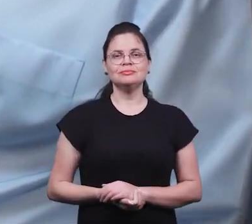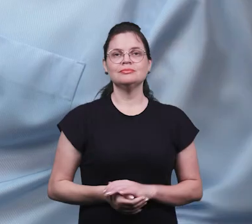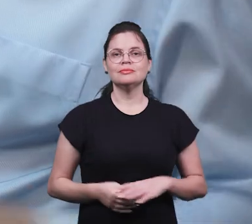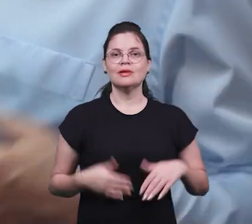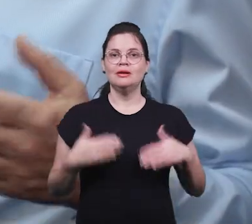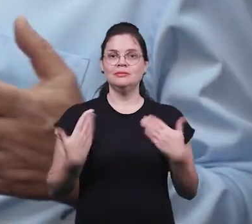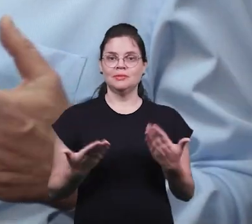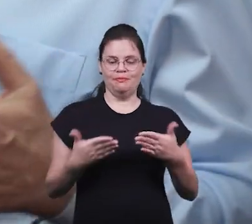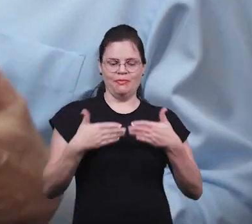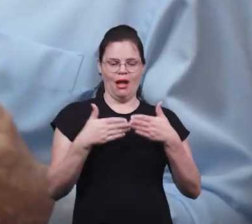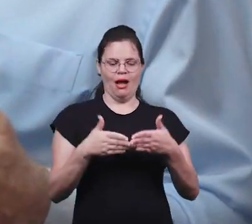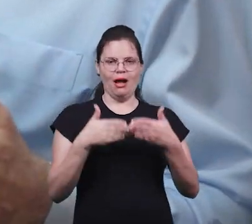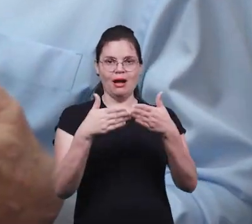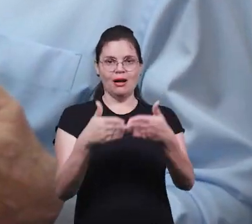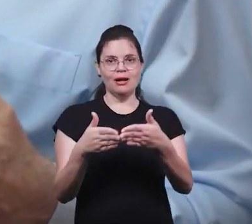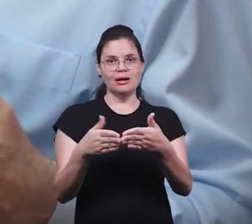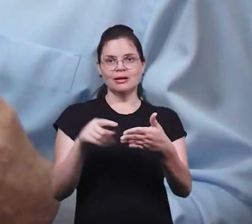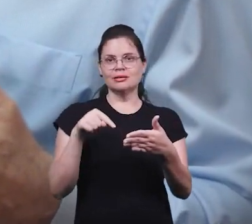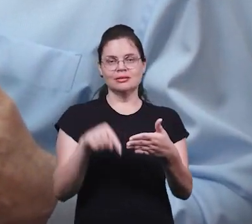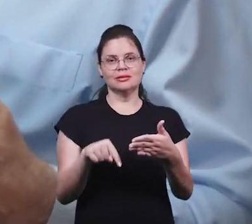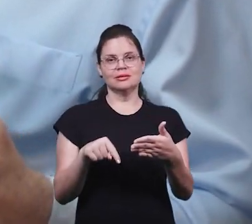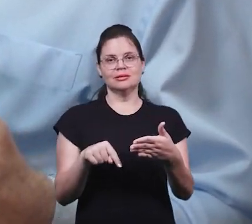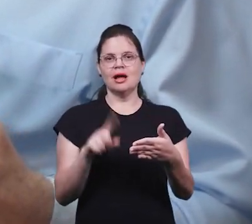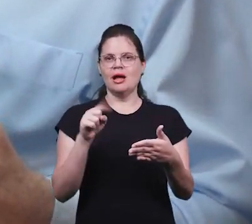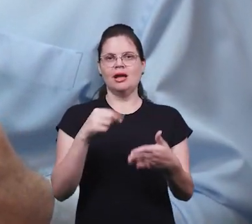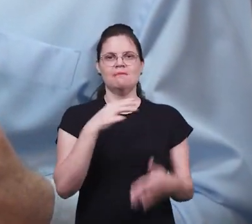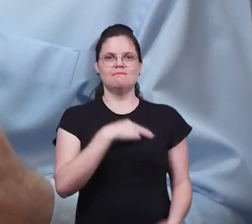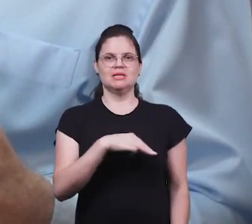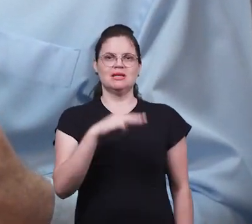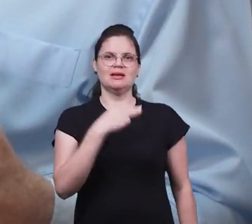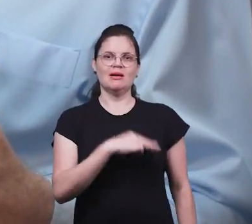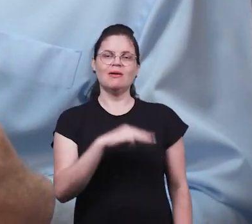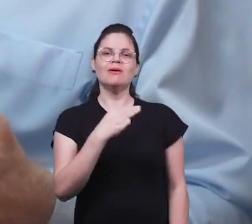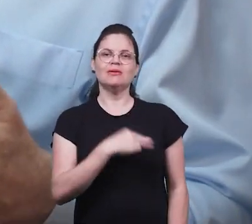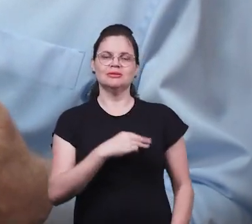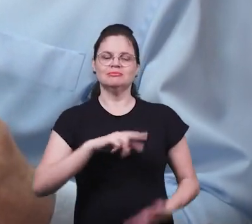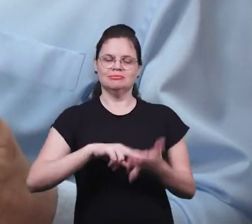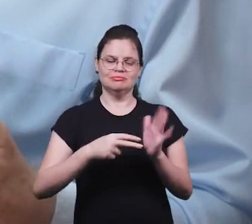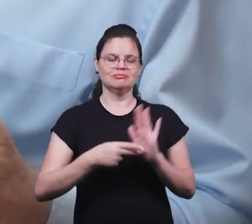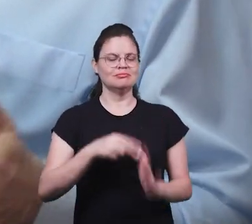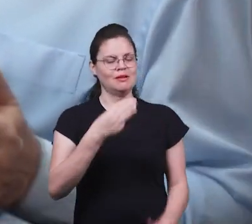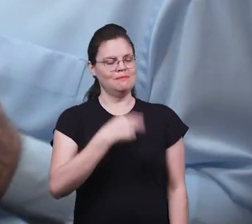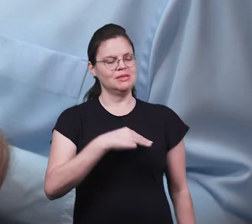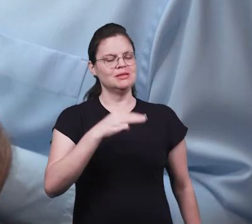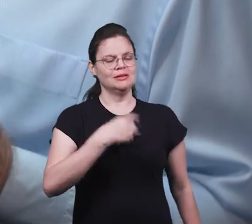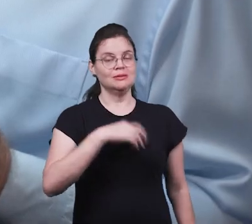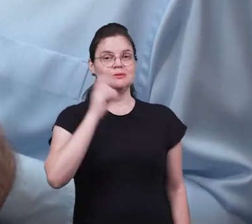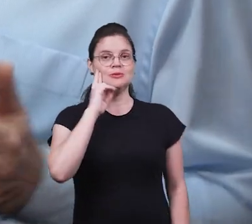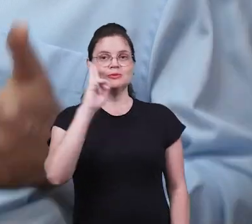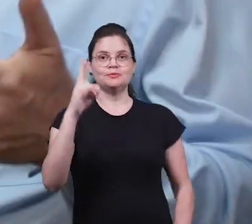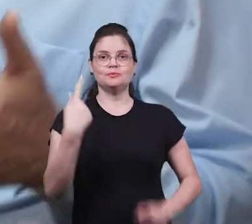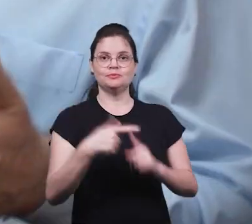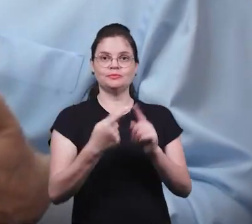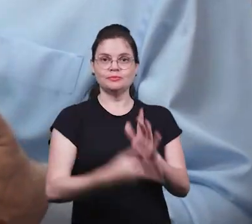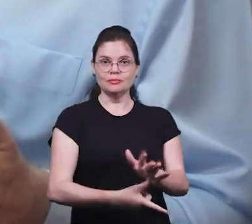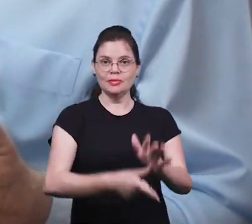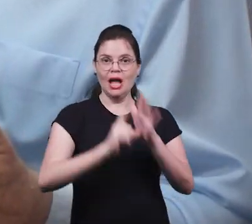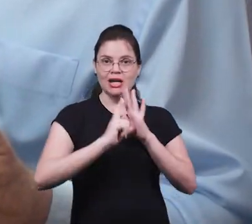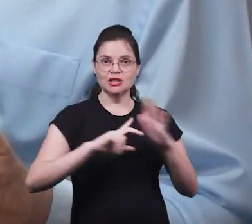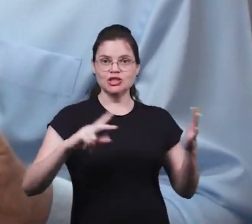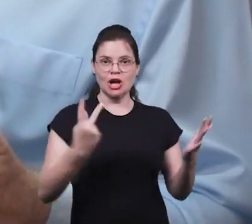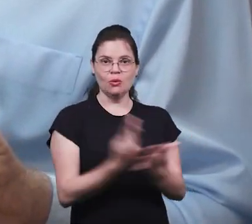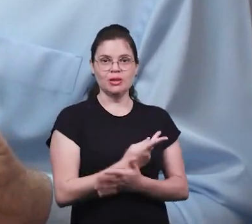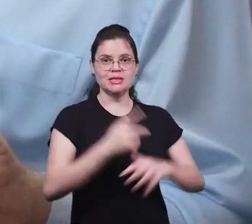a arca ali é a misericórdia de Deus. É a misericórdia de Deus. Antes do juízo,